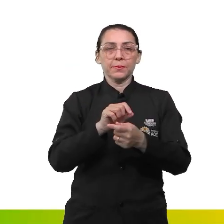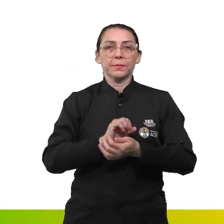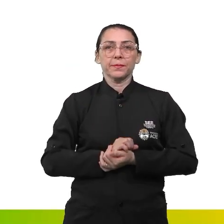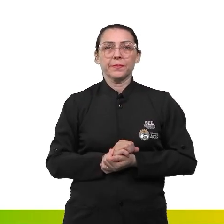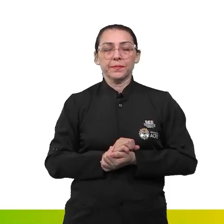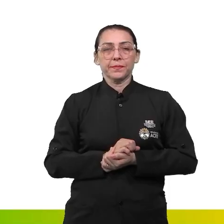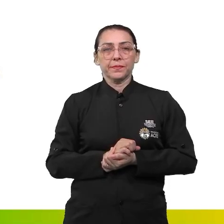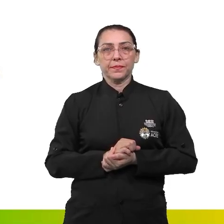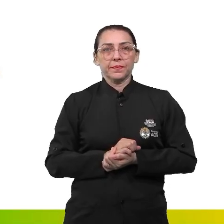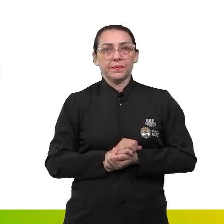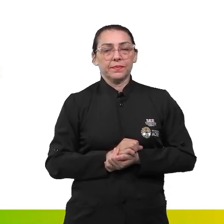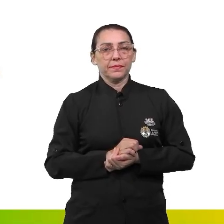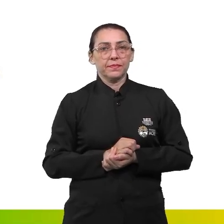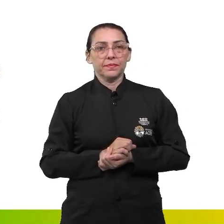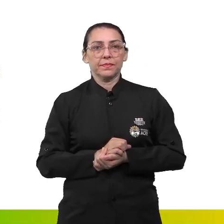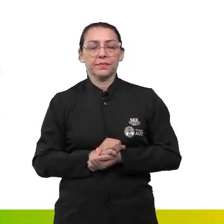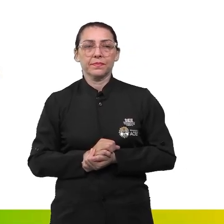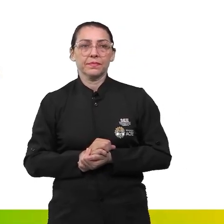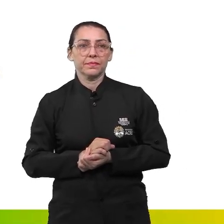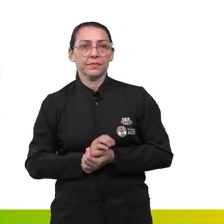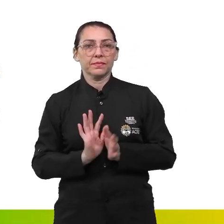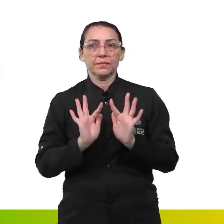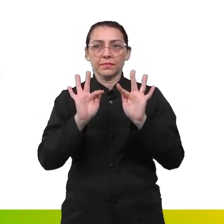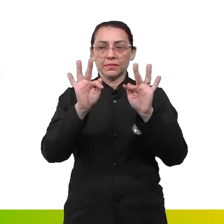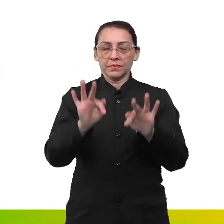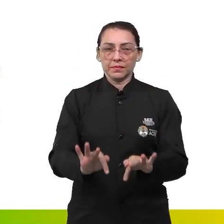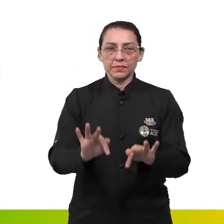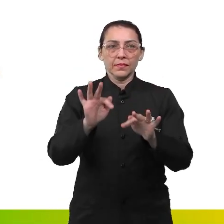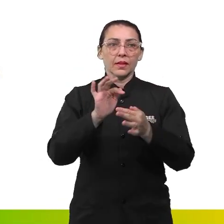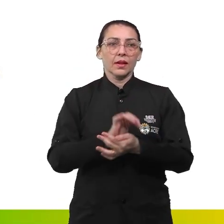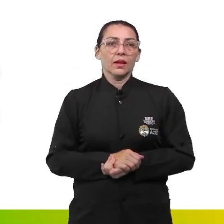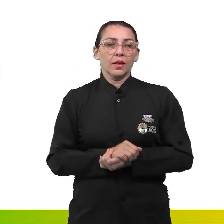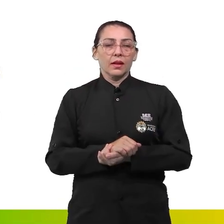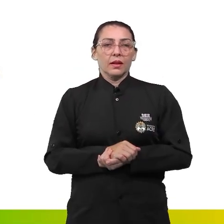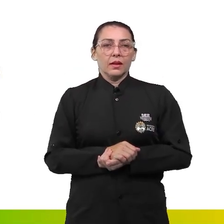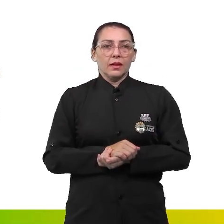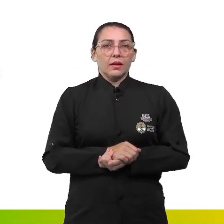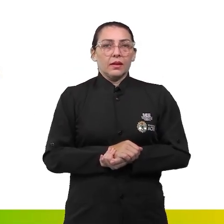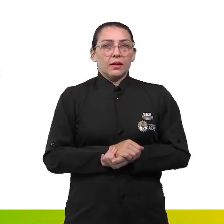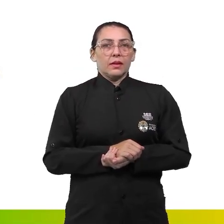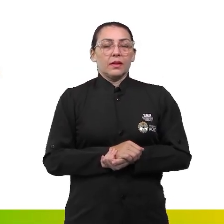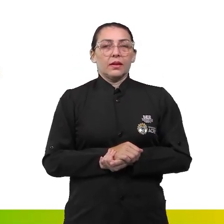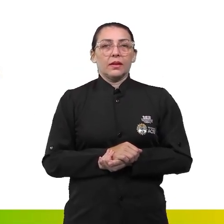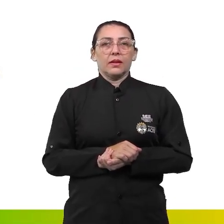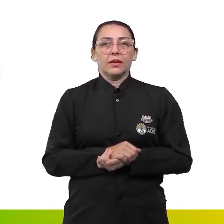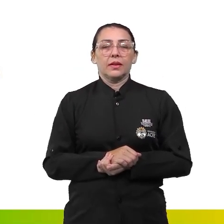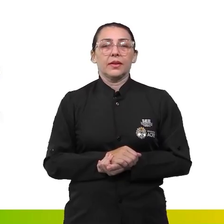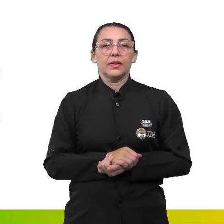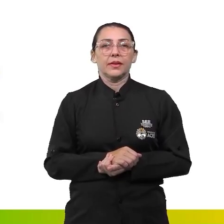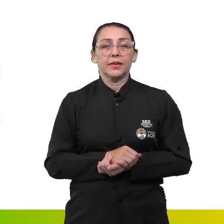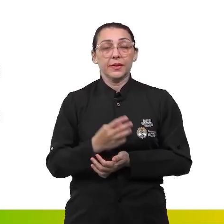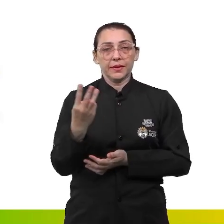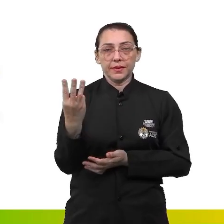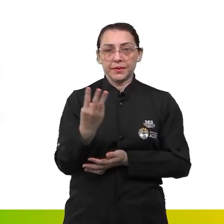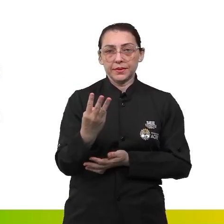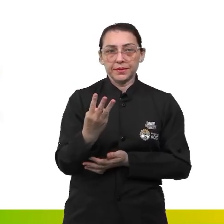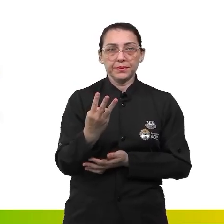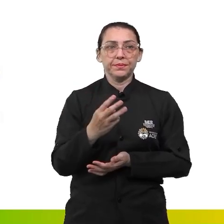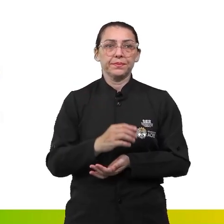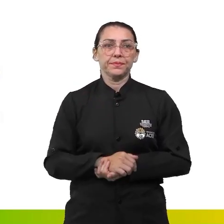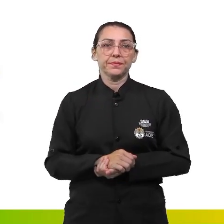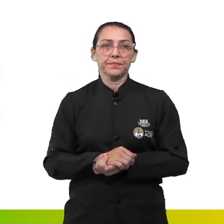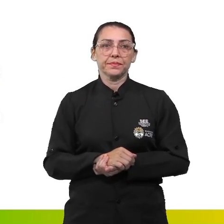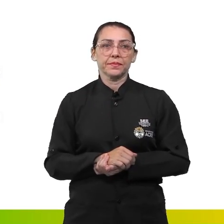tá? Para finalizar, com chave de ouro, atividade 3,